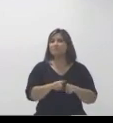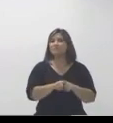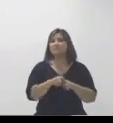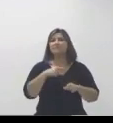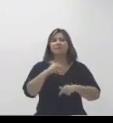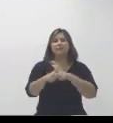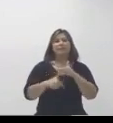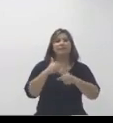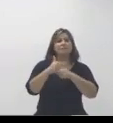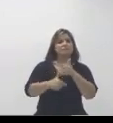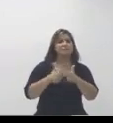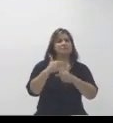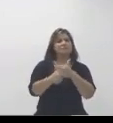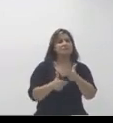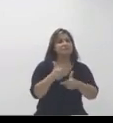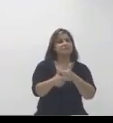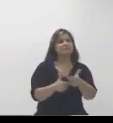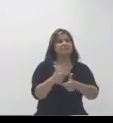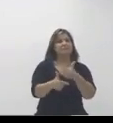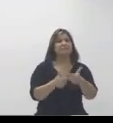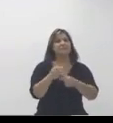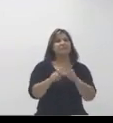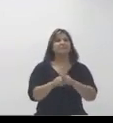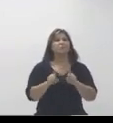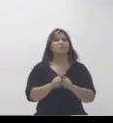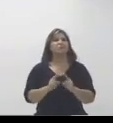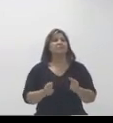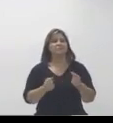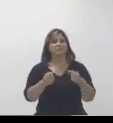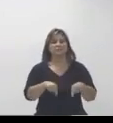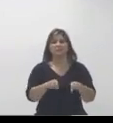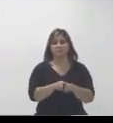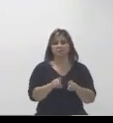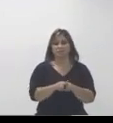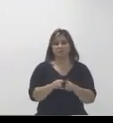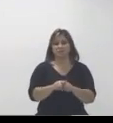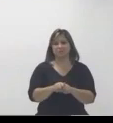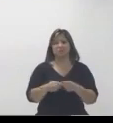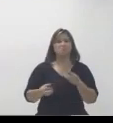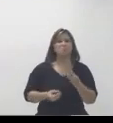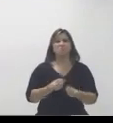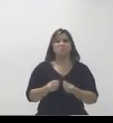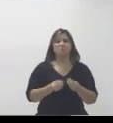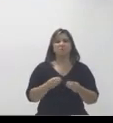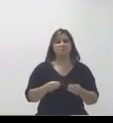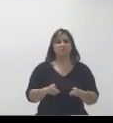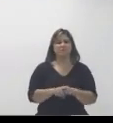trabalhar muito contra todas essas iniciativas de cunho e genes